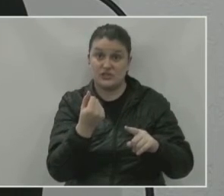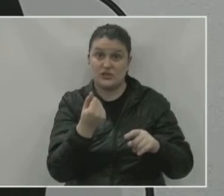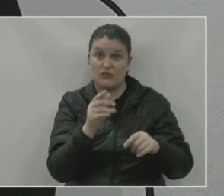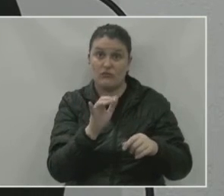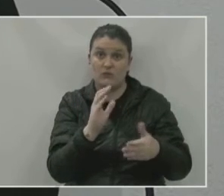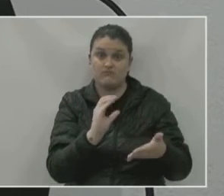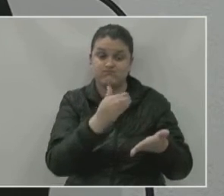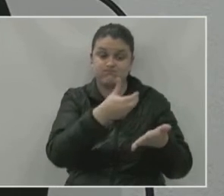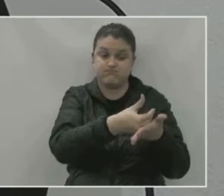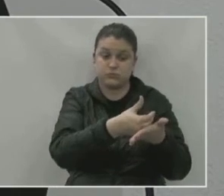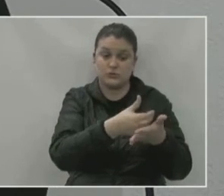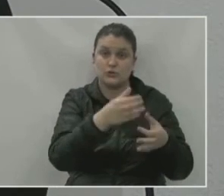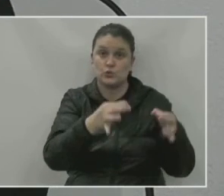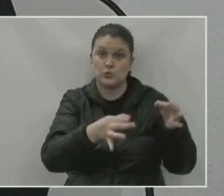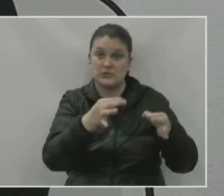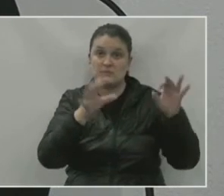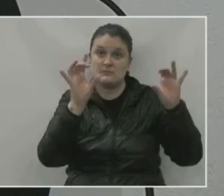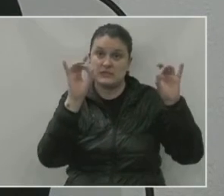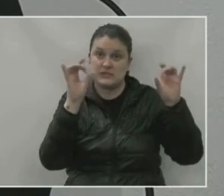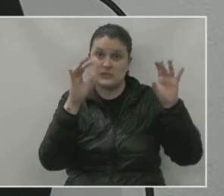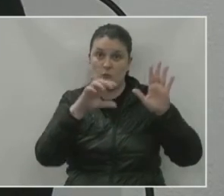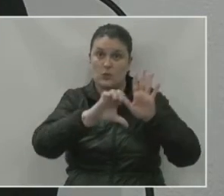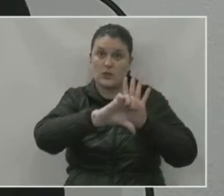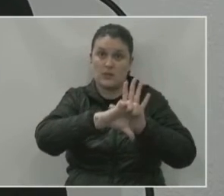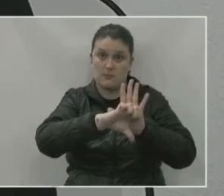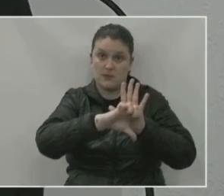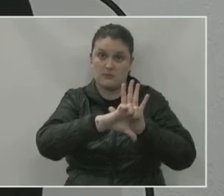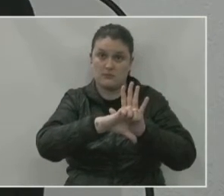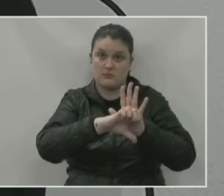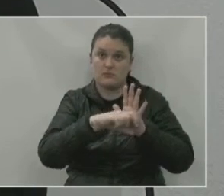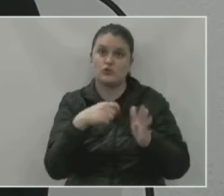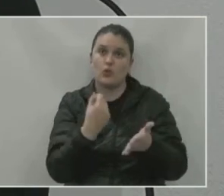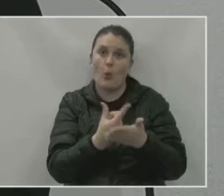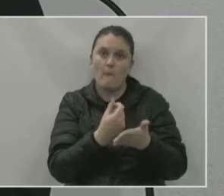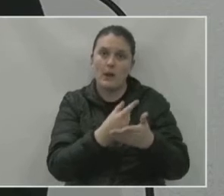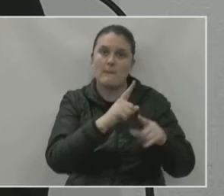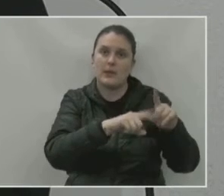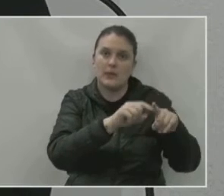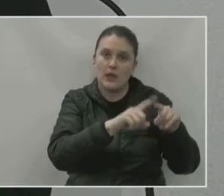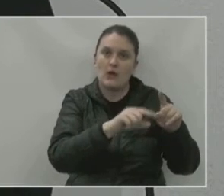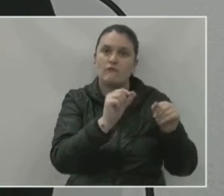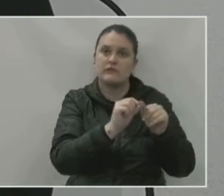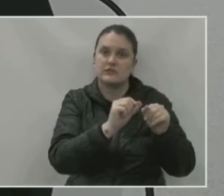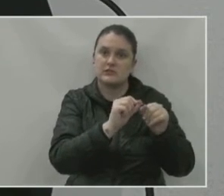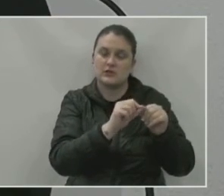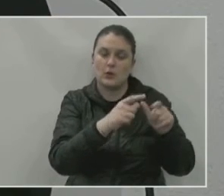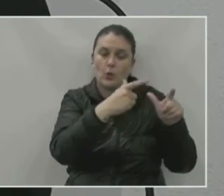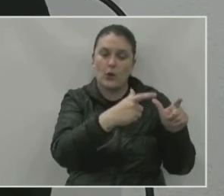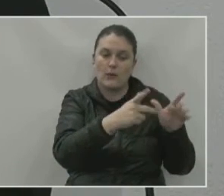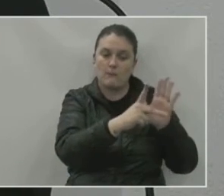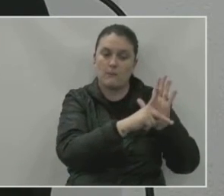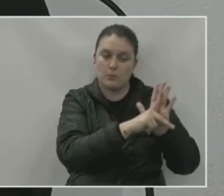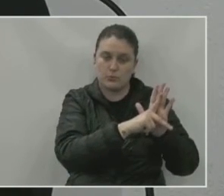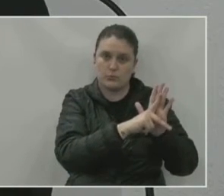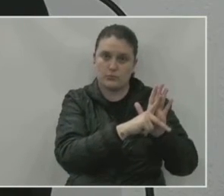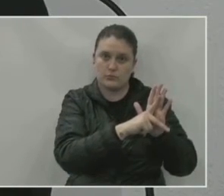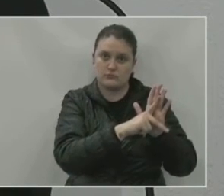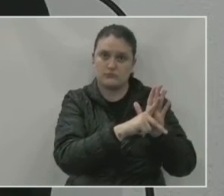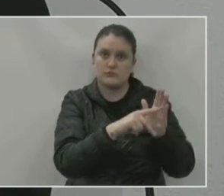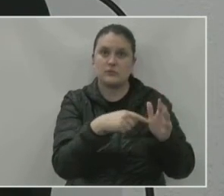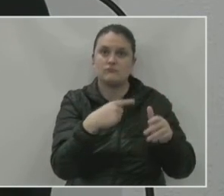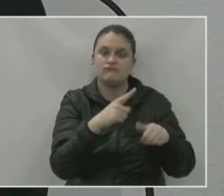auxiliado do Juizado Especial Criminal. Adquiríamos equipamentos e faríamos uma estrutura. Isso, aos poucos, a gente iria